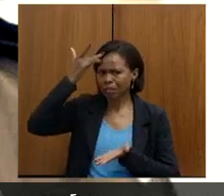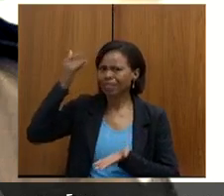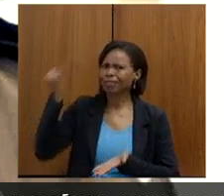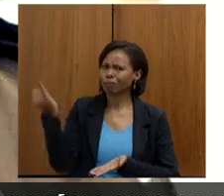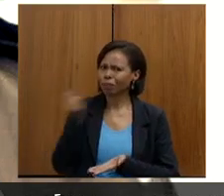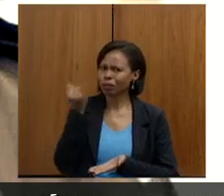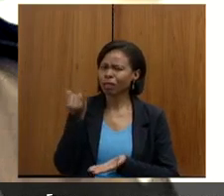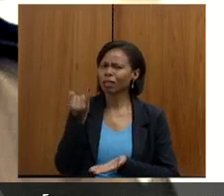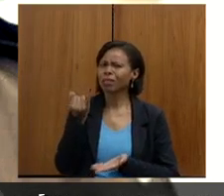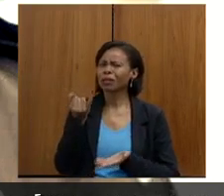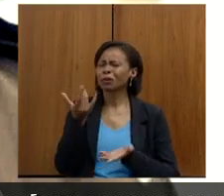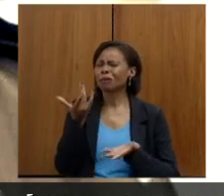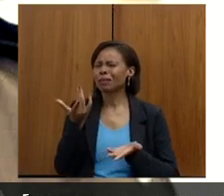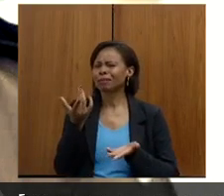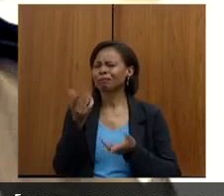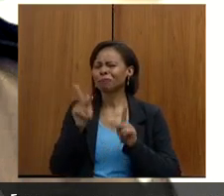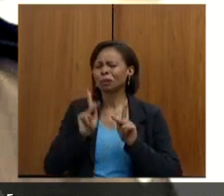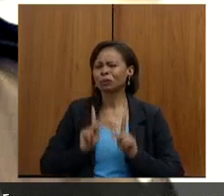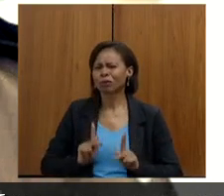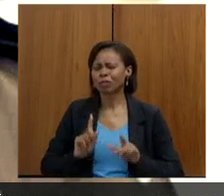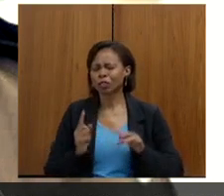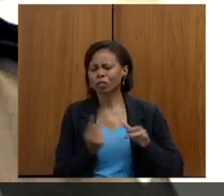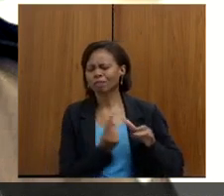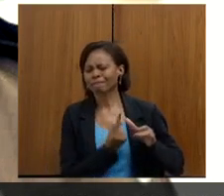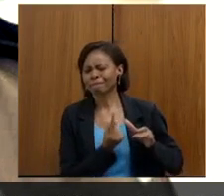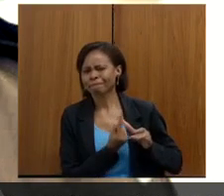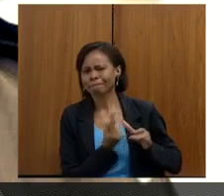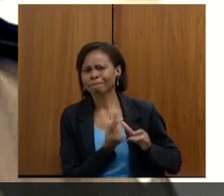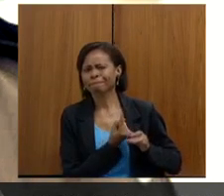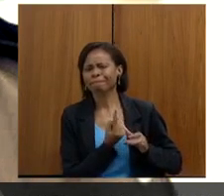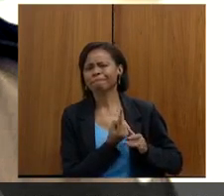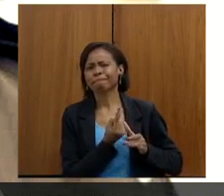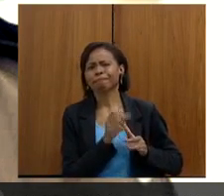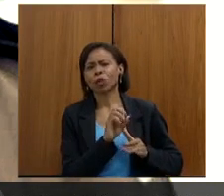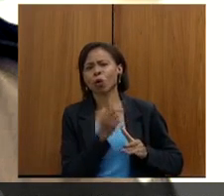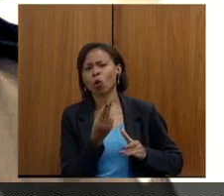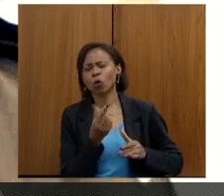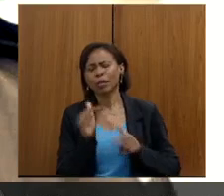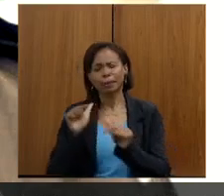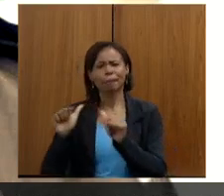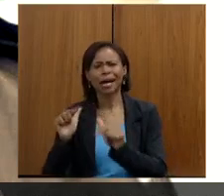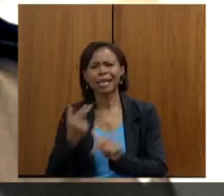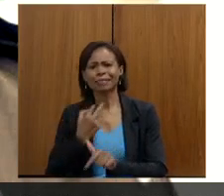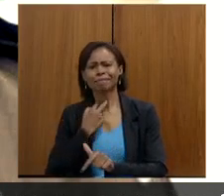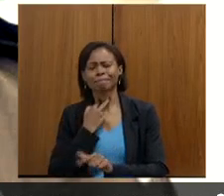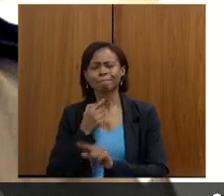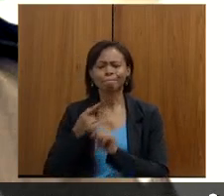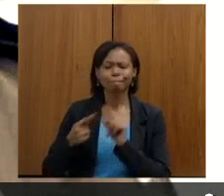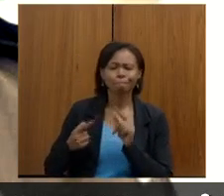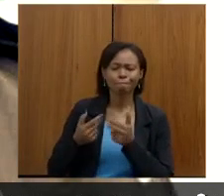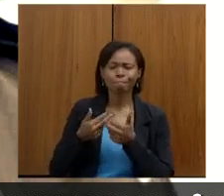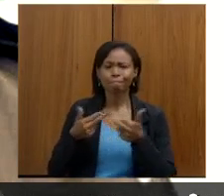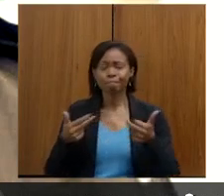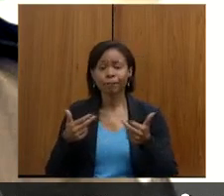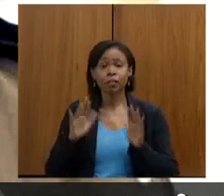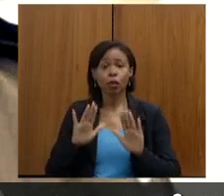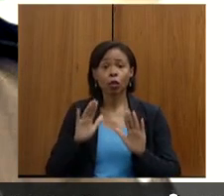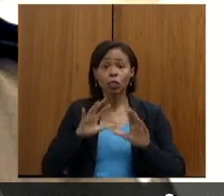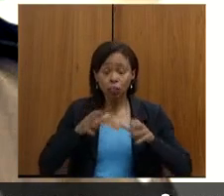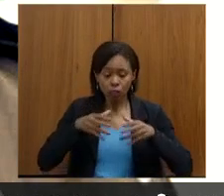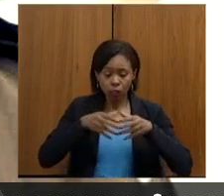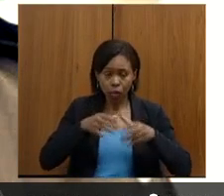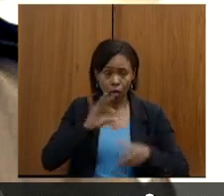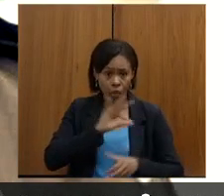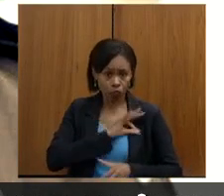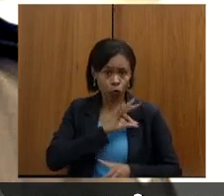as vezes ficando isolado ou então com restrição do Nas suas nas suas atividades e o que a gente fez dentro da Polícia